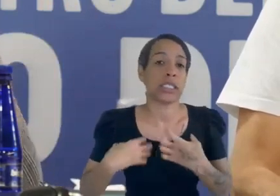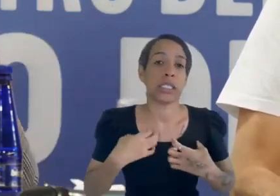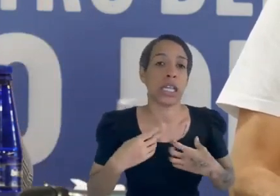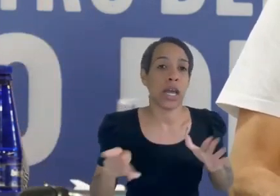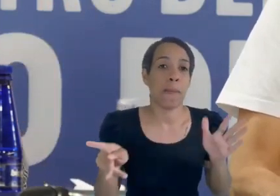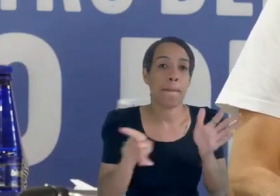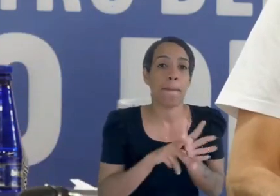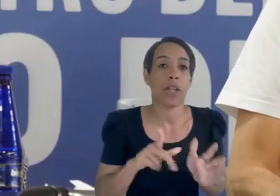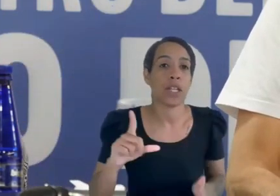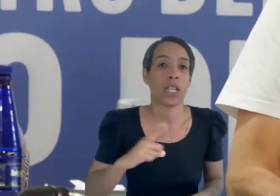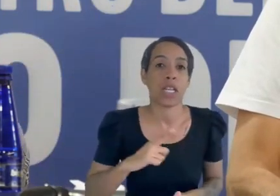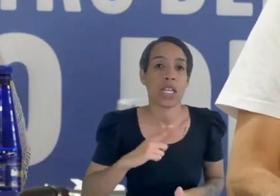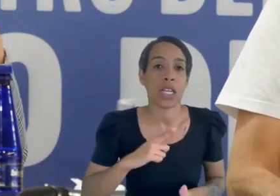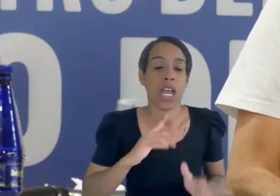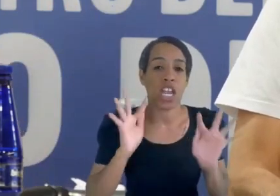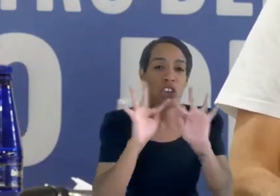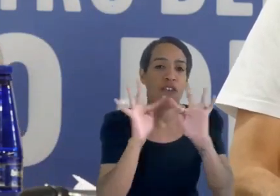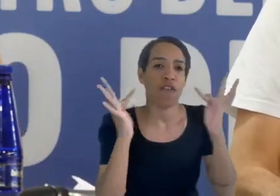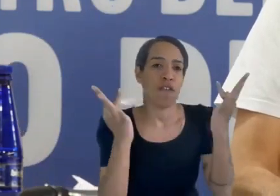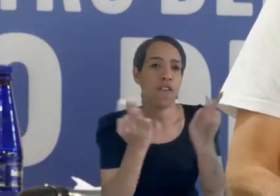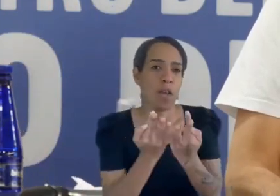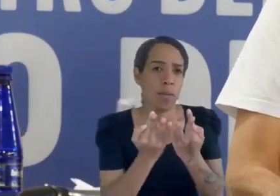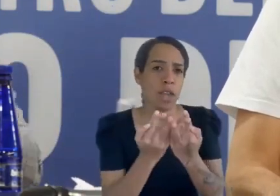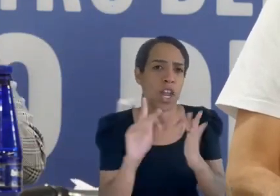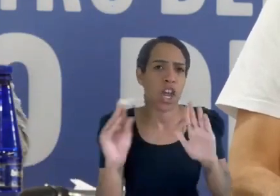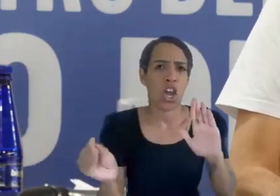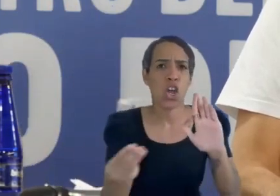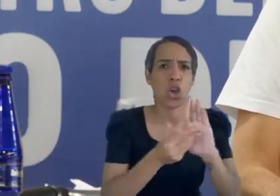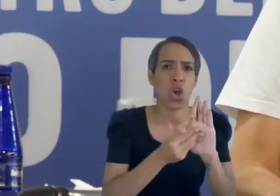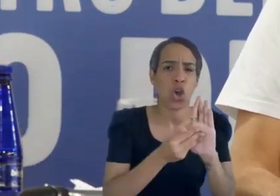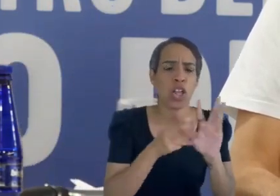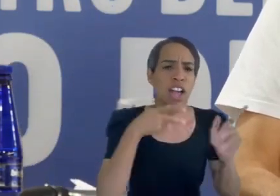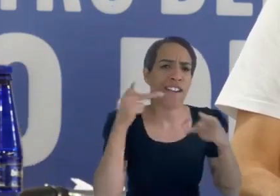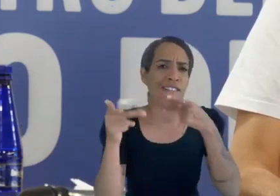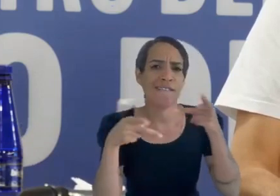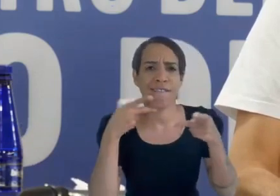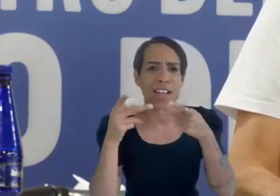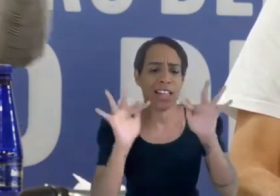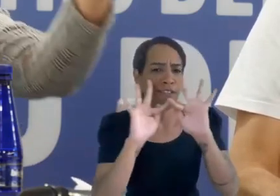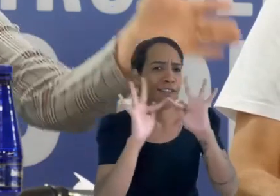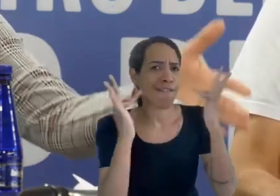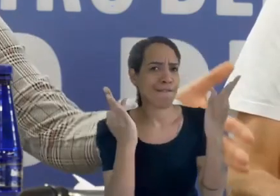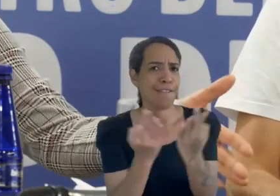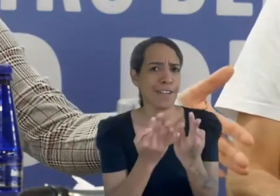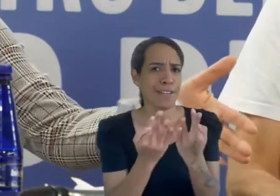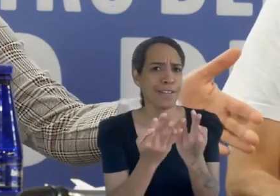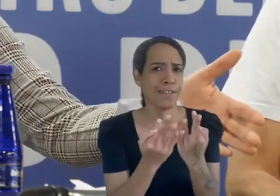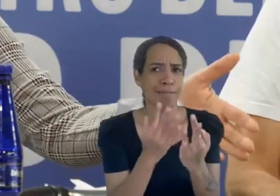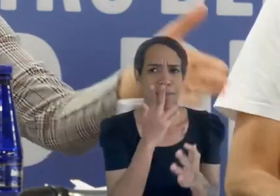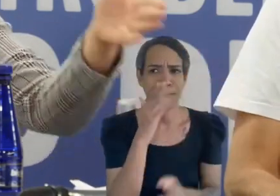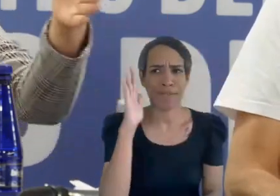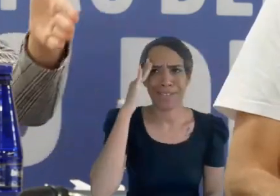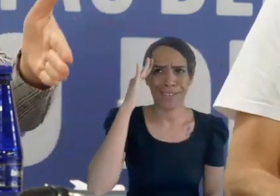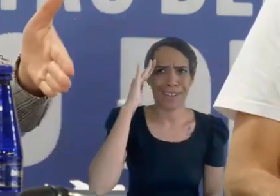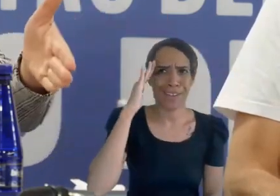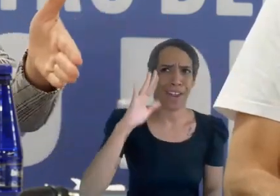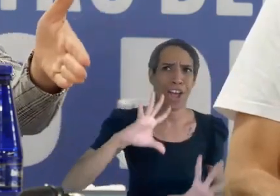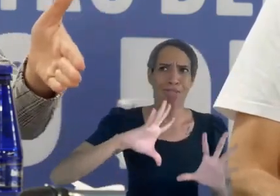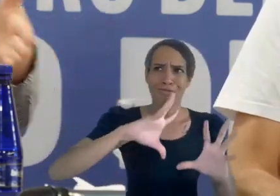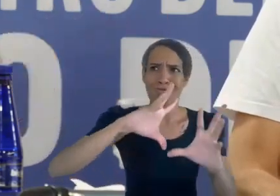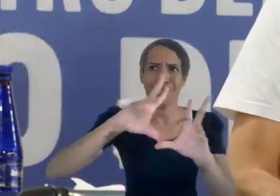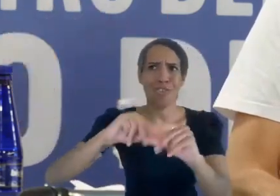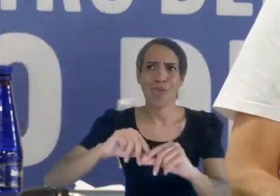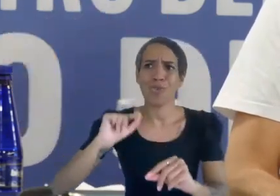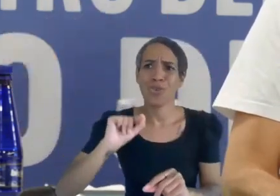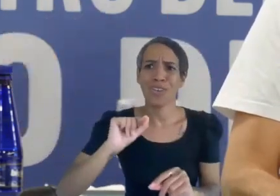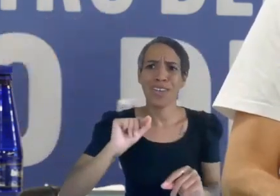e colocam que o discurso da família como se compreender todas as noções de família e quem não concorda